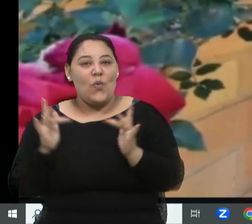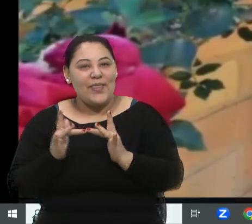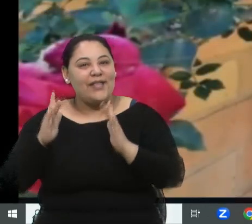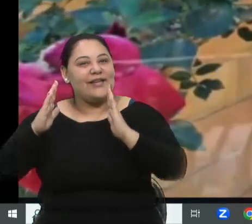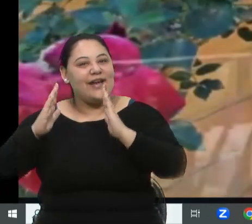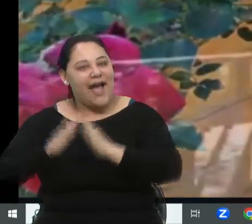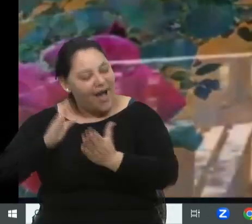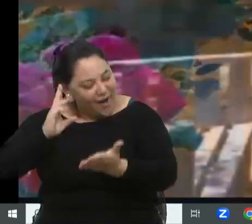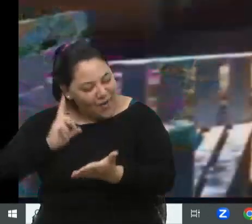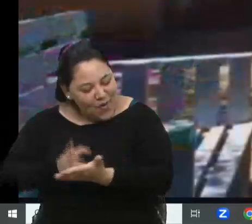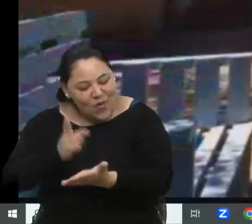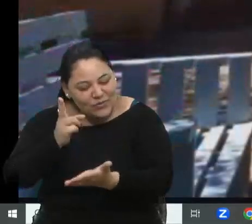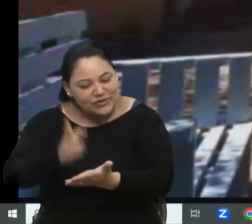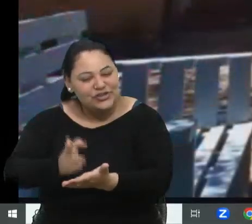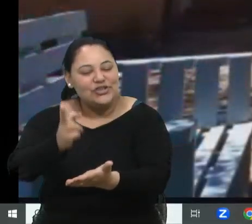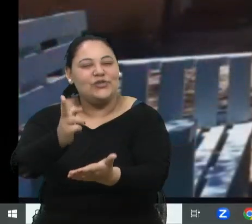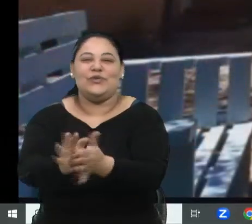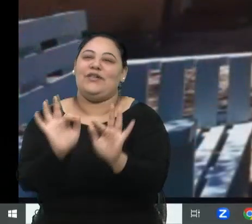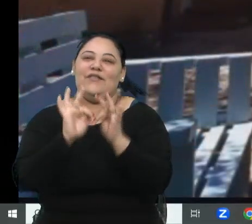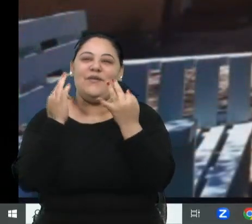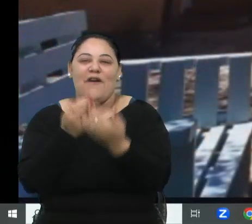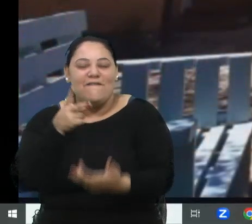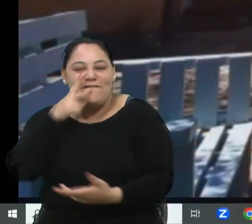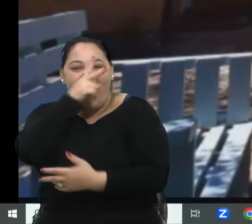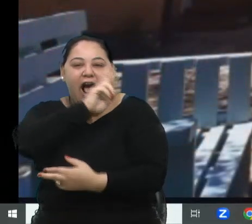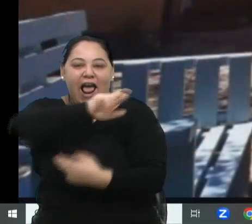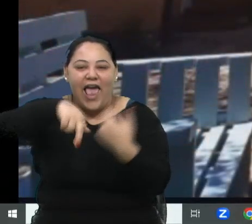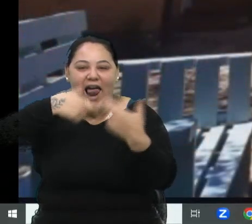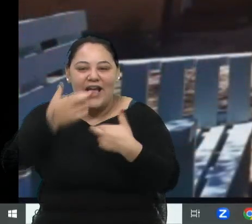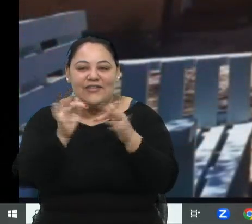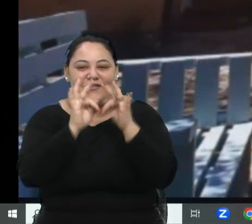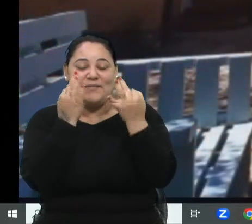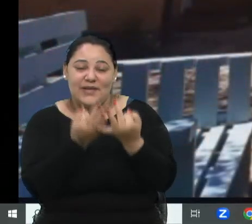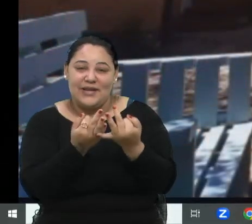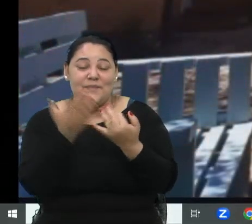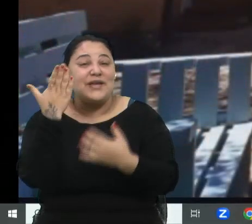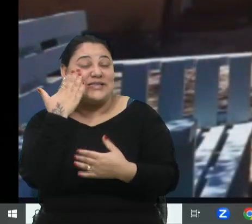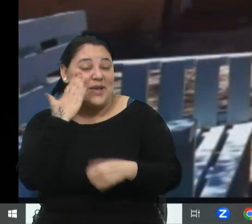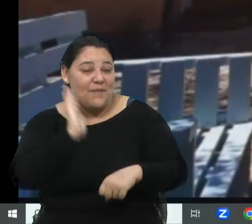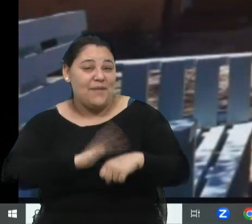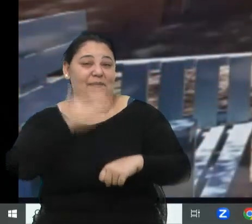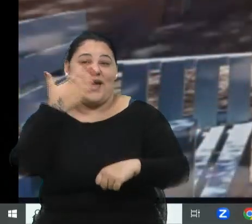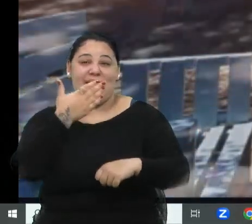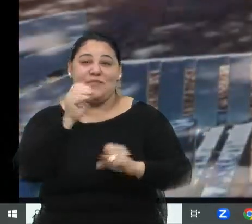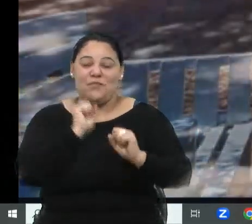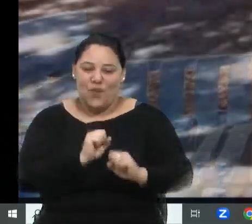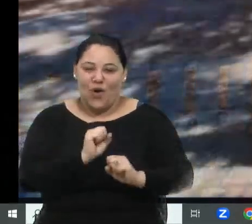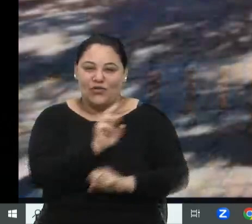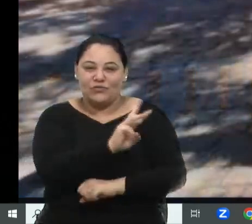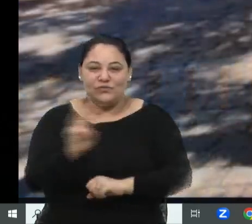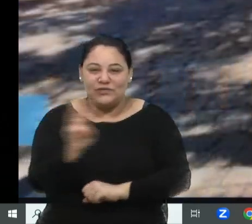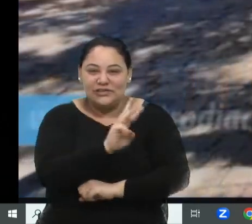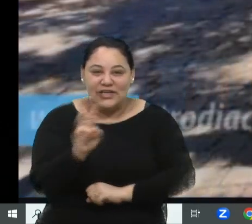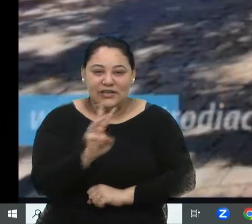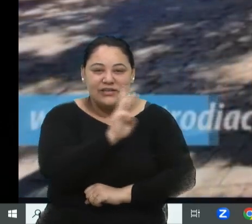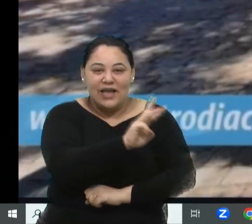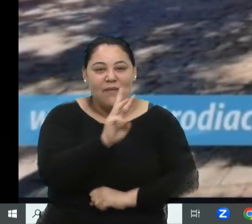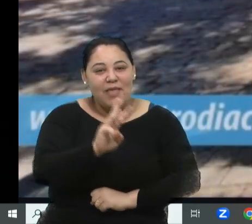preservado, fortalecendo a relação familiar. Para saber mais sobre o centro, você pode acessar o site